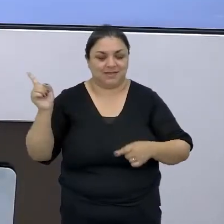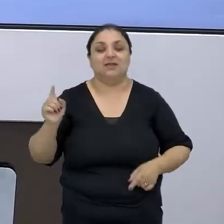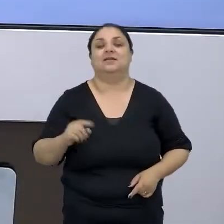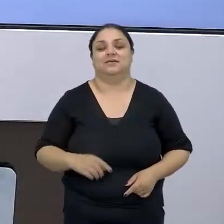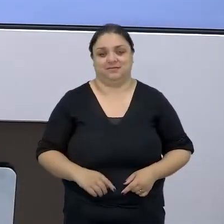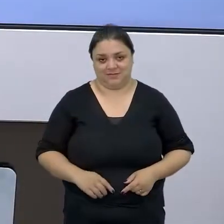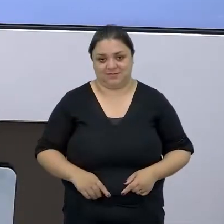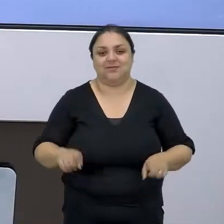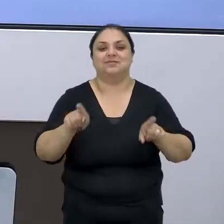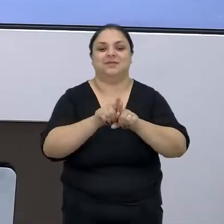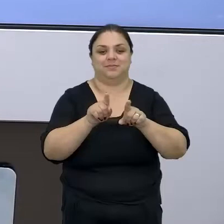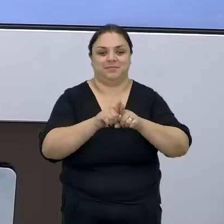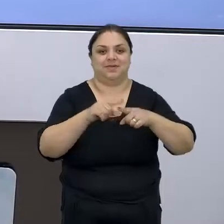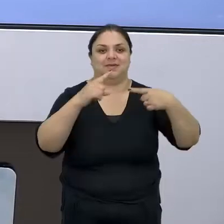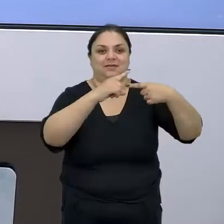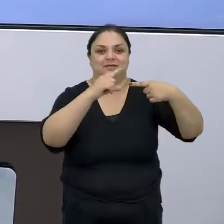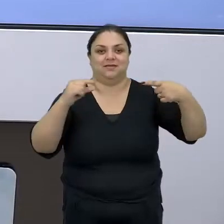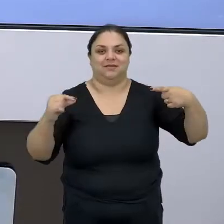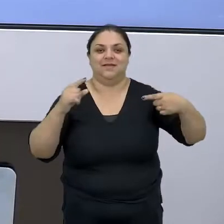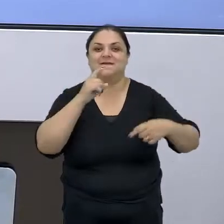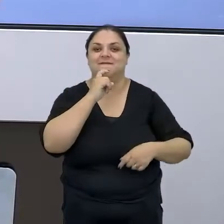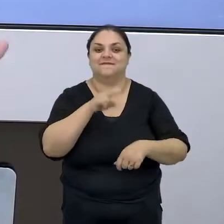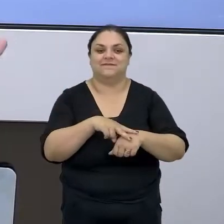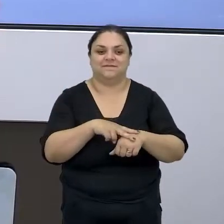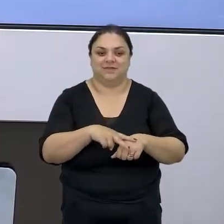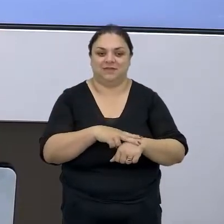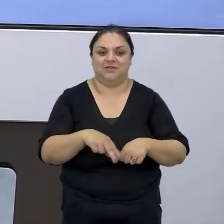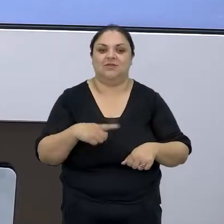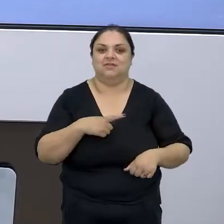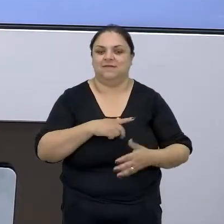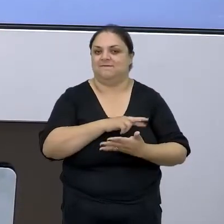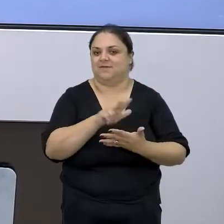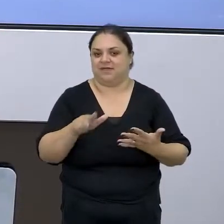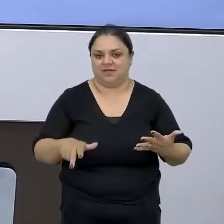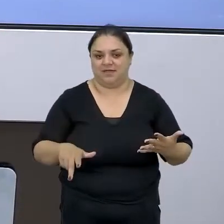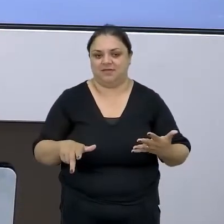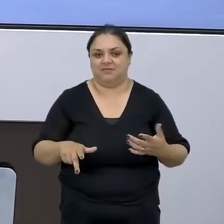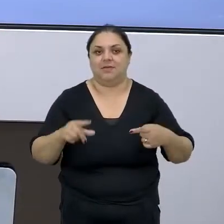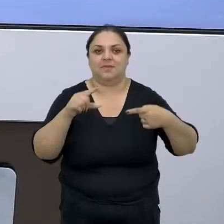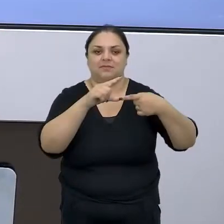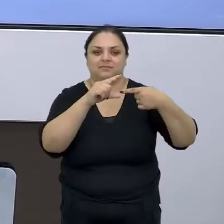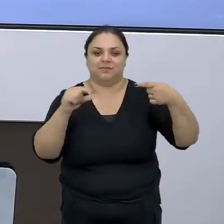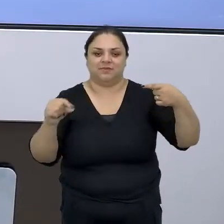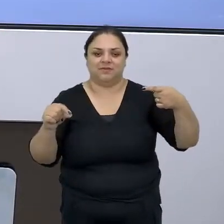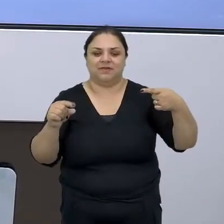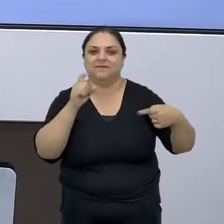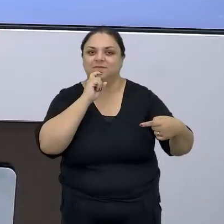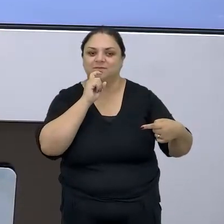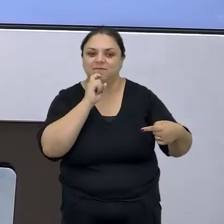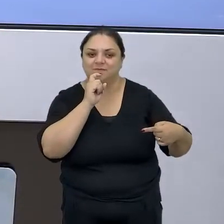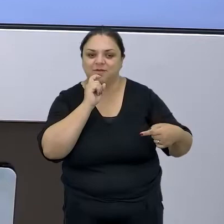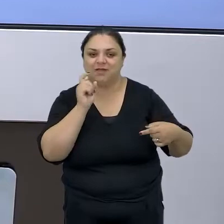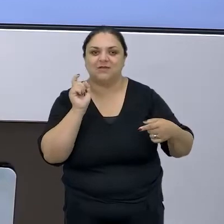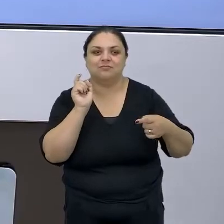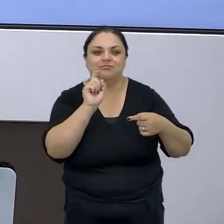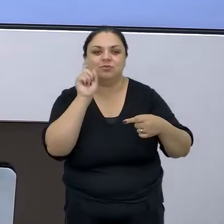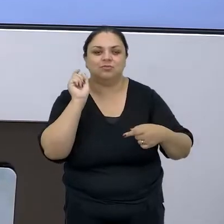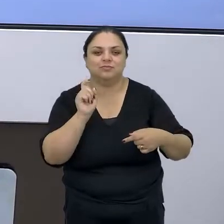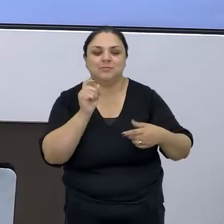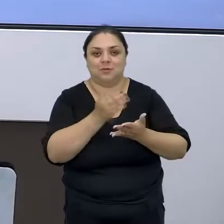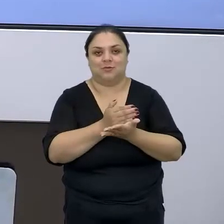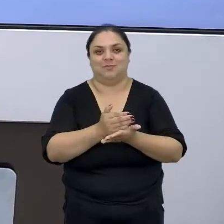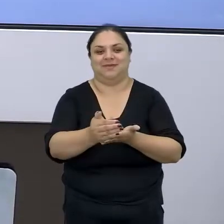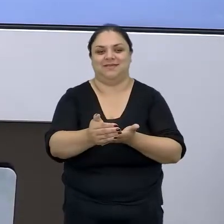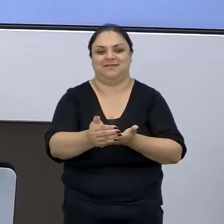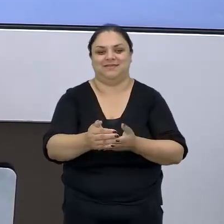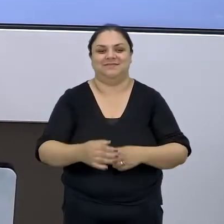Eu até falei isso pra eles na minha última aula, falando dos blocos, tem vários de início, mas o da setinha verde é o padrão. Põe lá no bonetinho, A né? bandeirinha, Verde, a bandeirinha verde. bandeirinha Desculpa, verde.